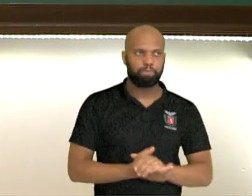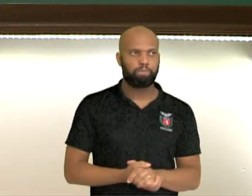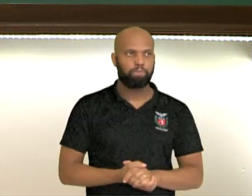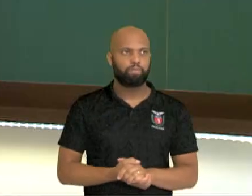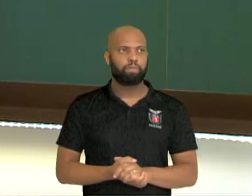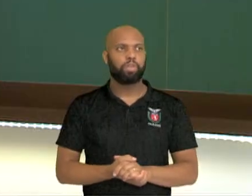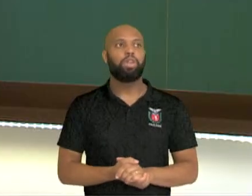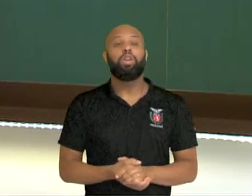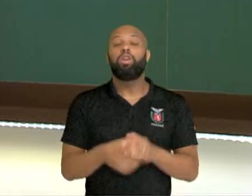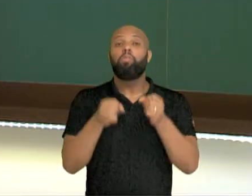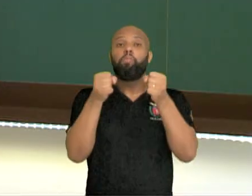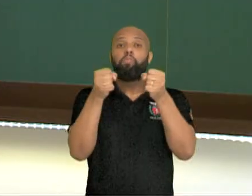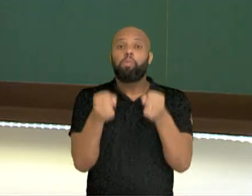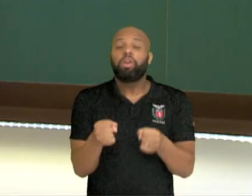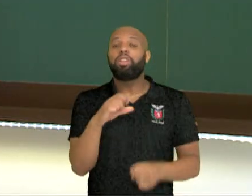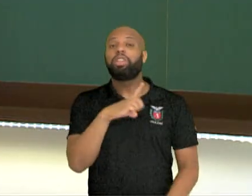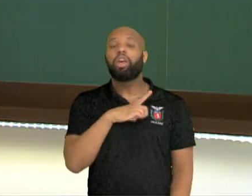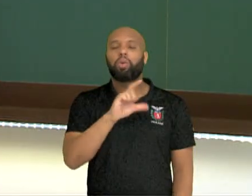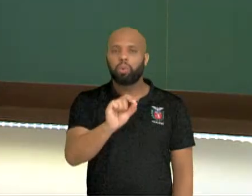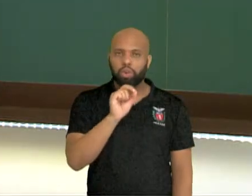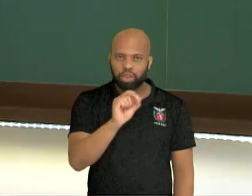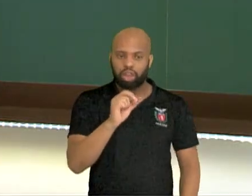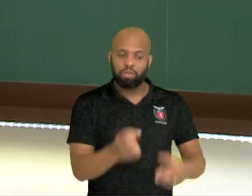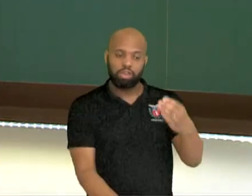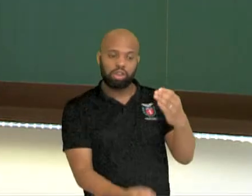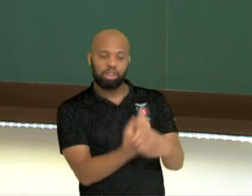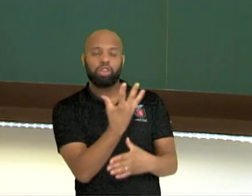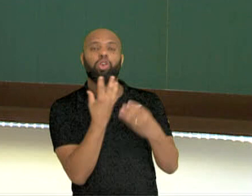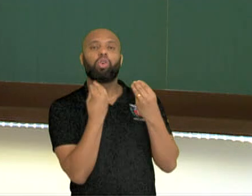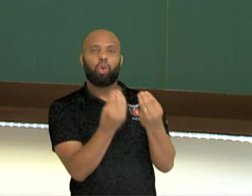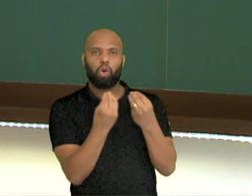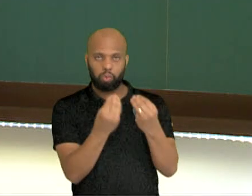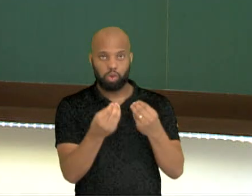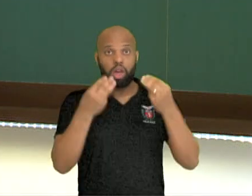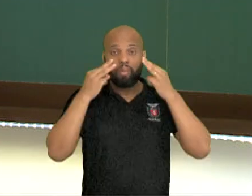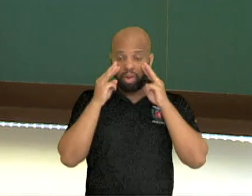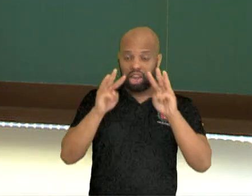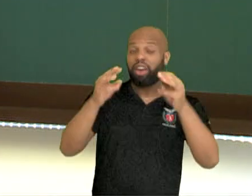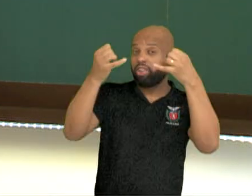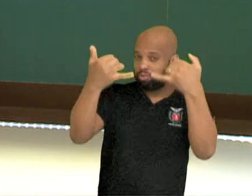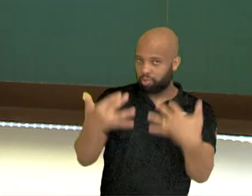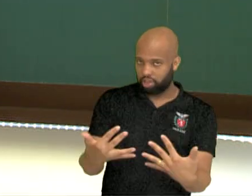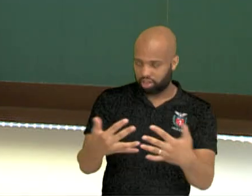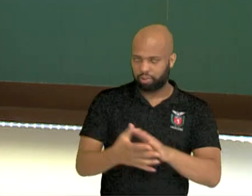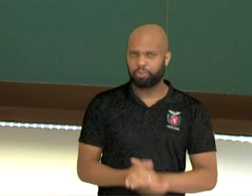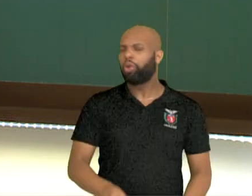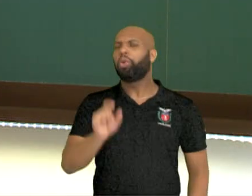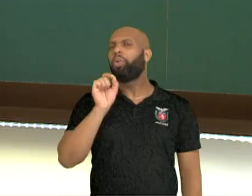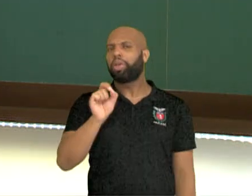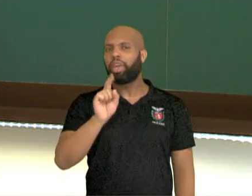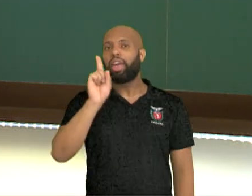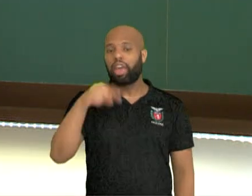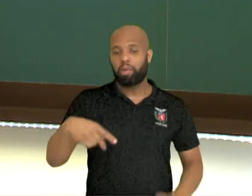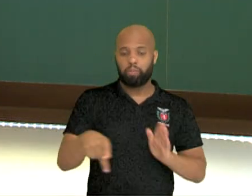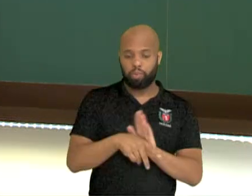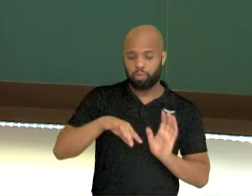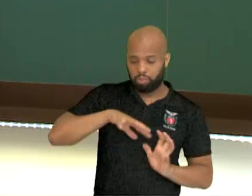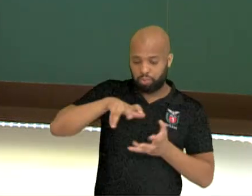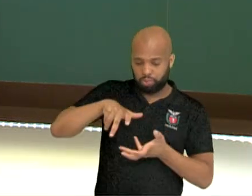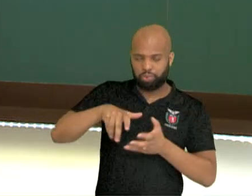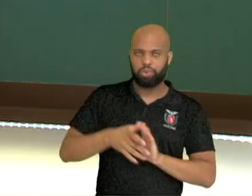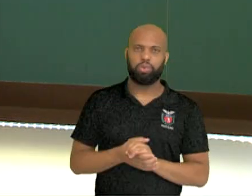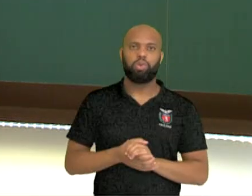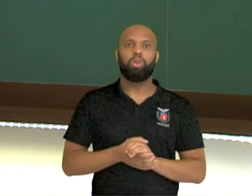O poder possui uma origem, segundo Maquiavel, claro, né? O poder possui uma origem mundana.